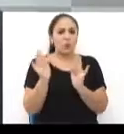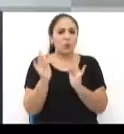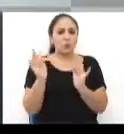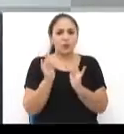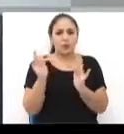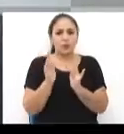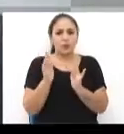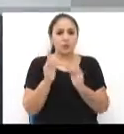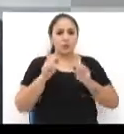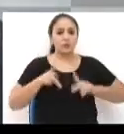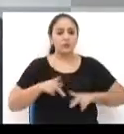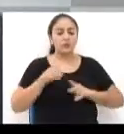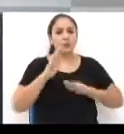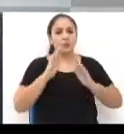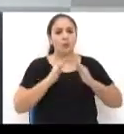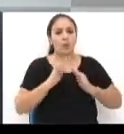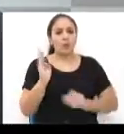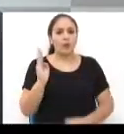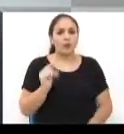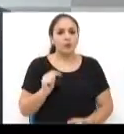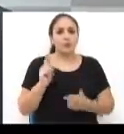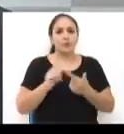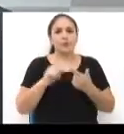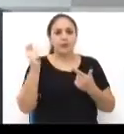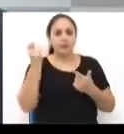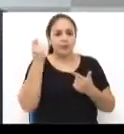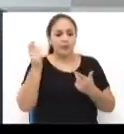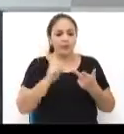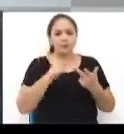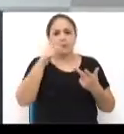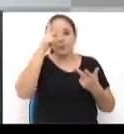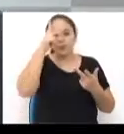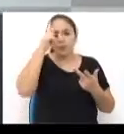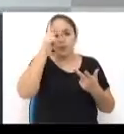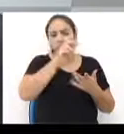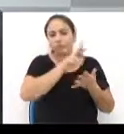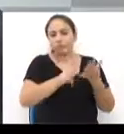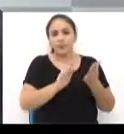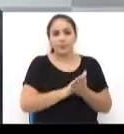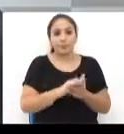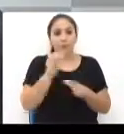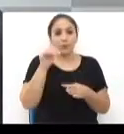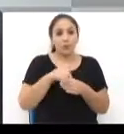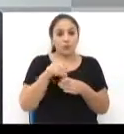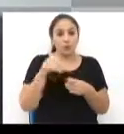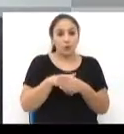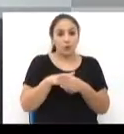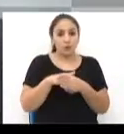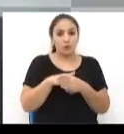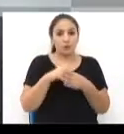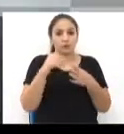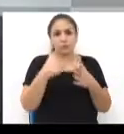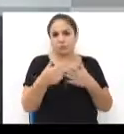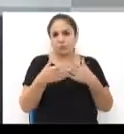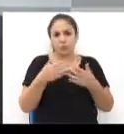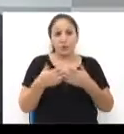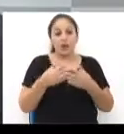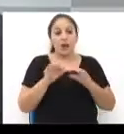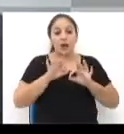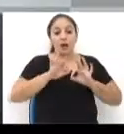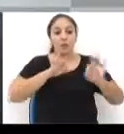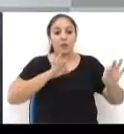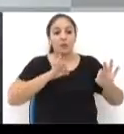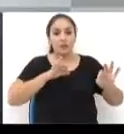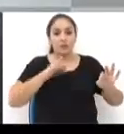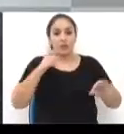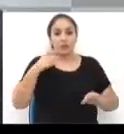contato frequente com pessoas que moram em Bagé, em Rio Grande, em Pelotas. Então o voto proporcional ele afasta muitas vezes o eleitor do representante e torna muitas vezes